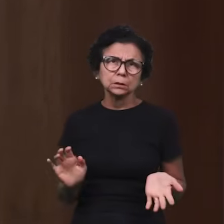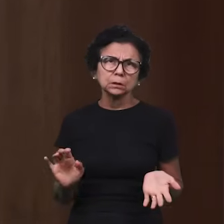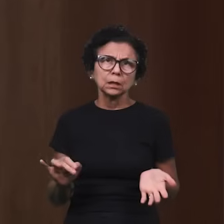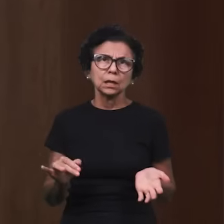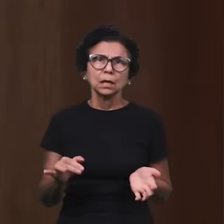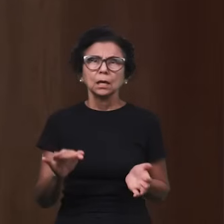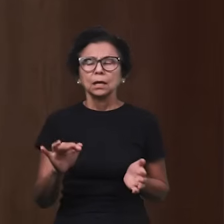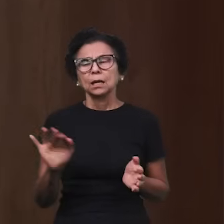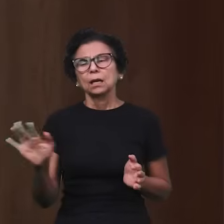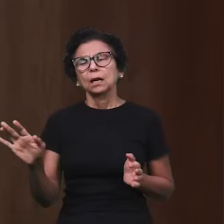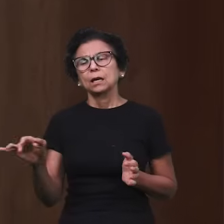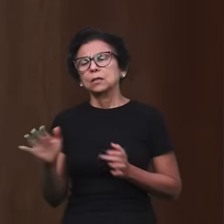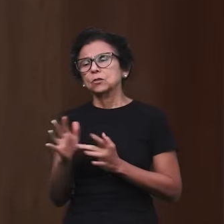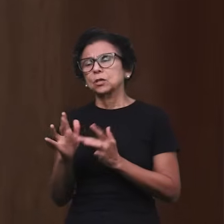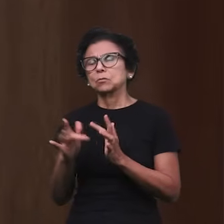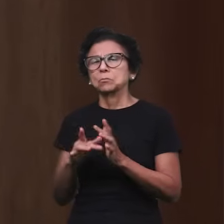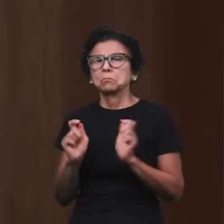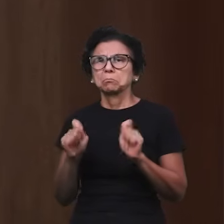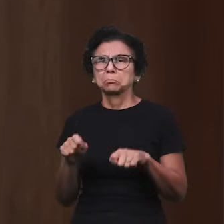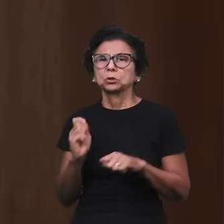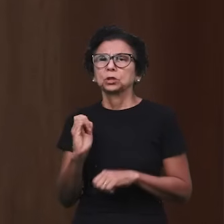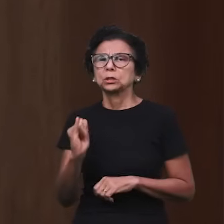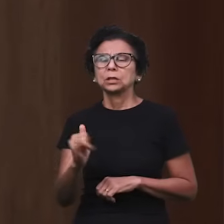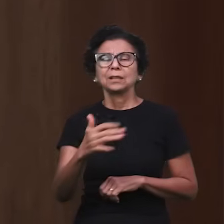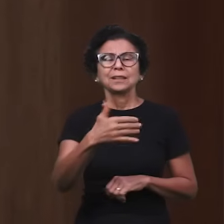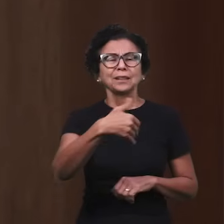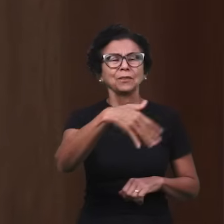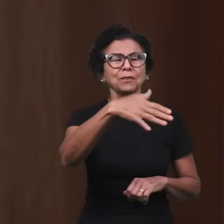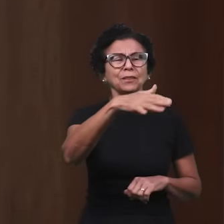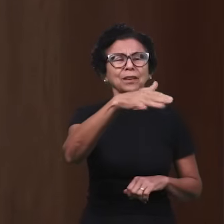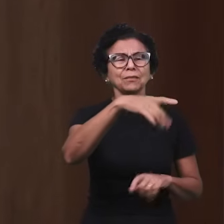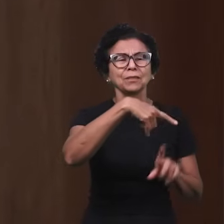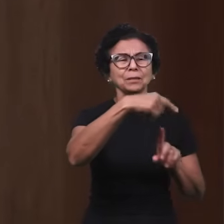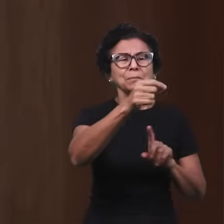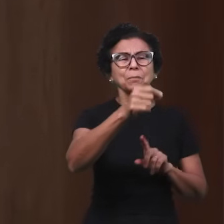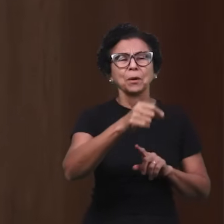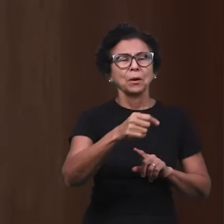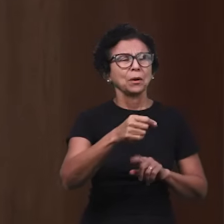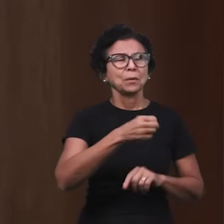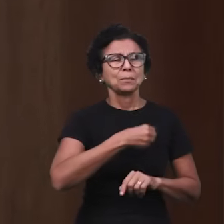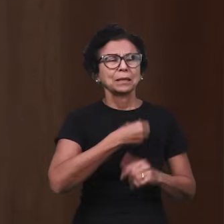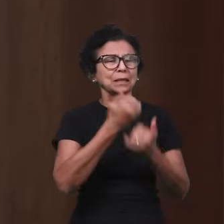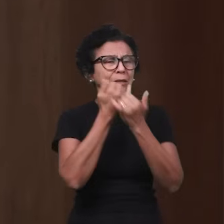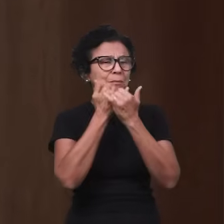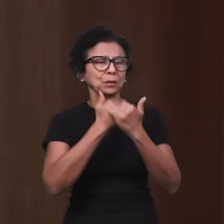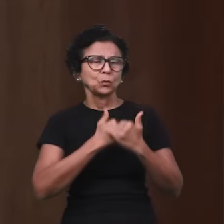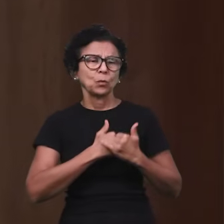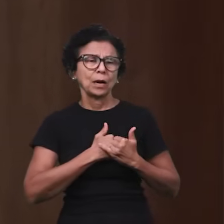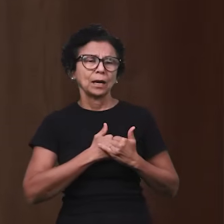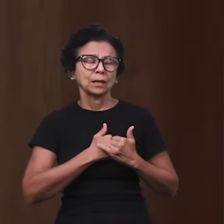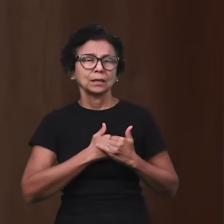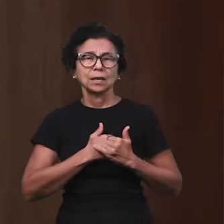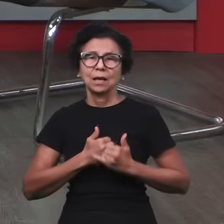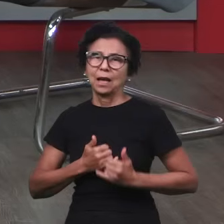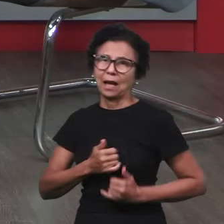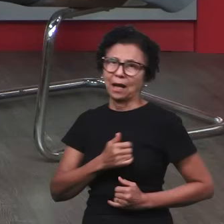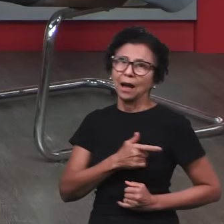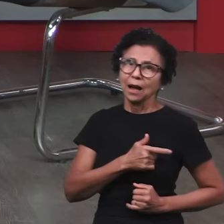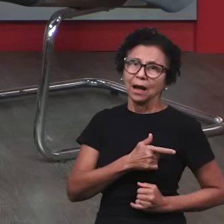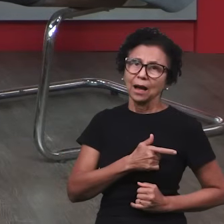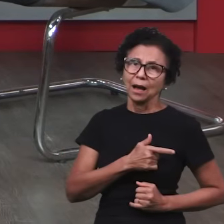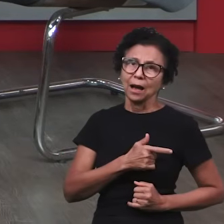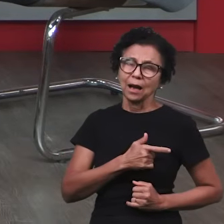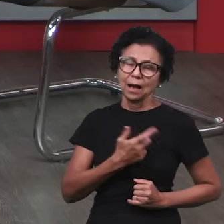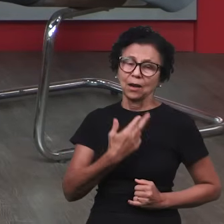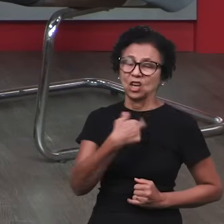vai embora, seus pecados estão perdoados e tal. Aí o fariseu diz assim: mas você falou que vai cumprir a lei. E agora?